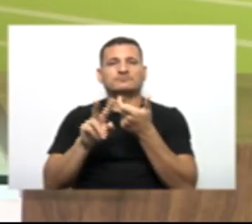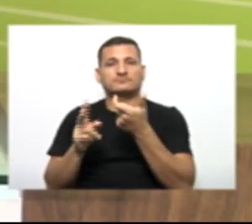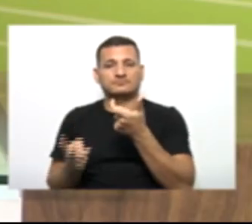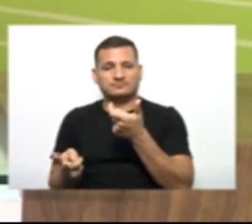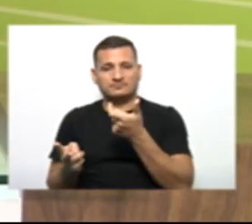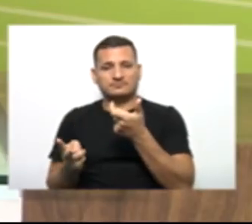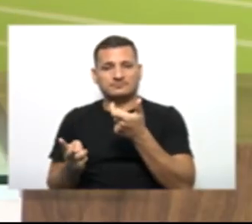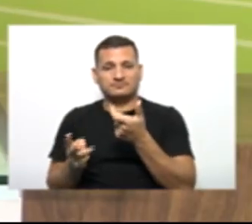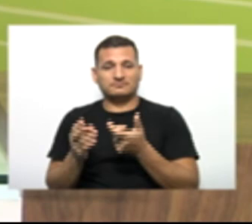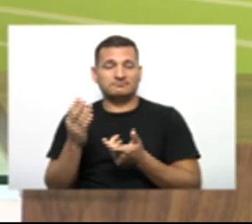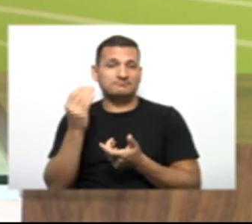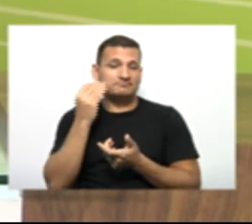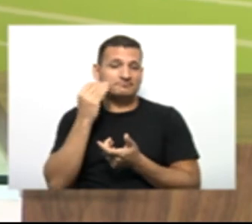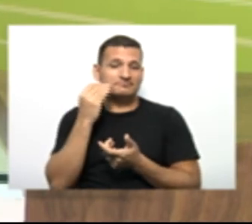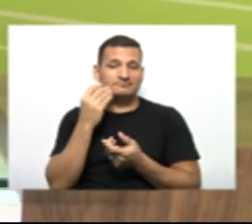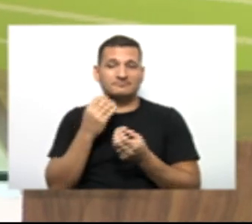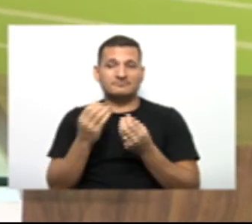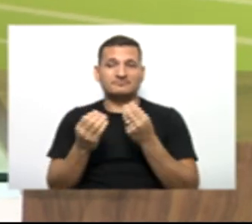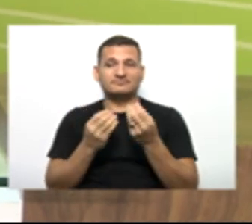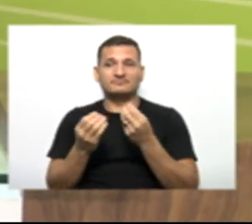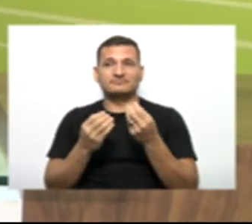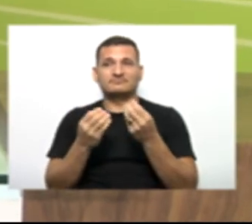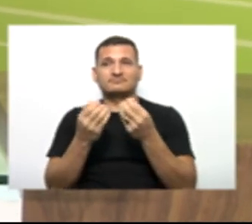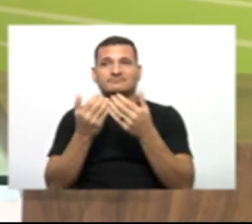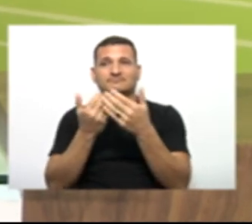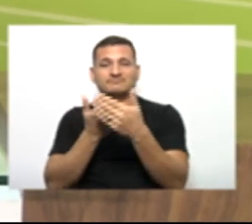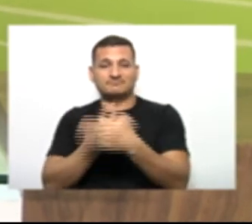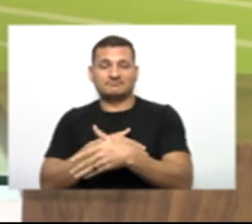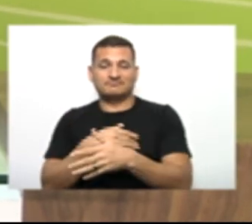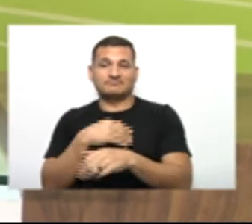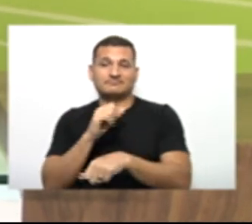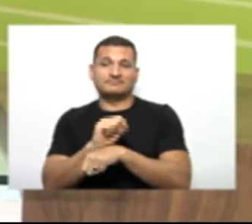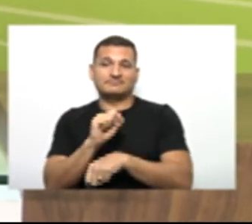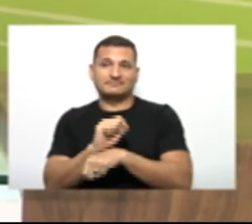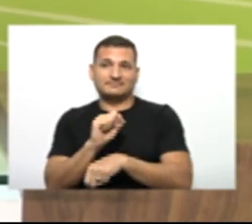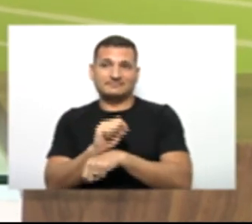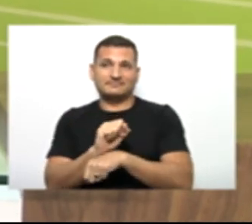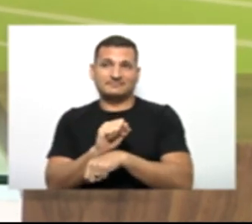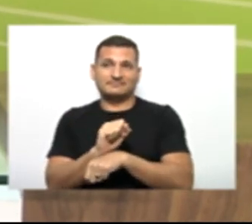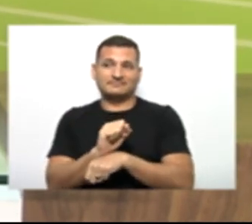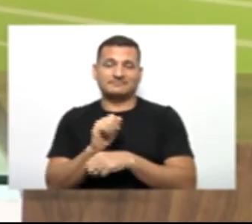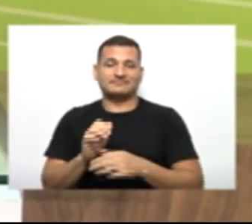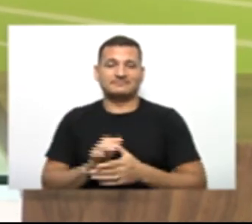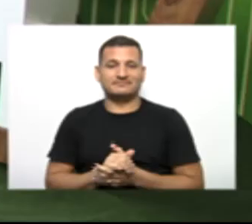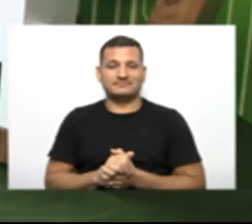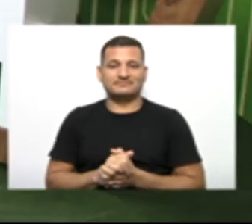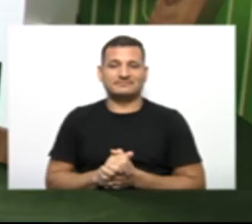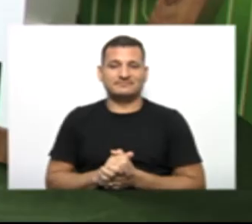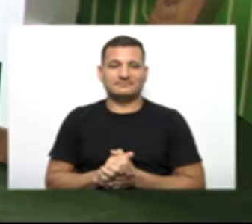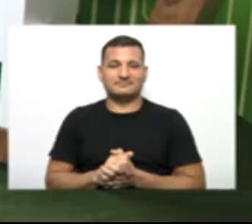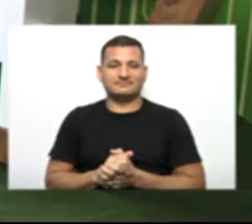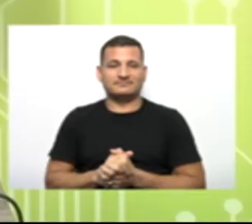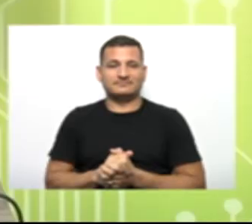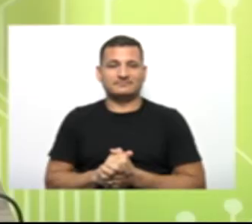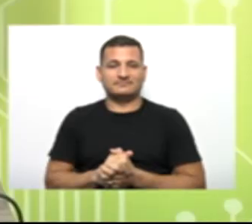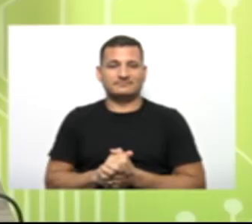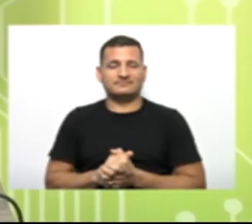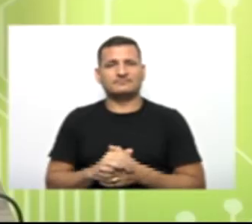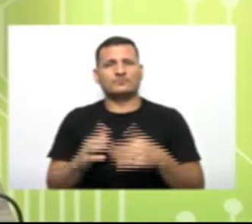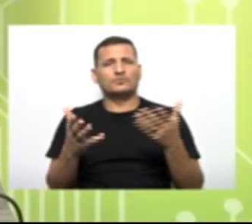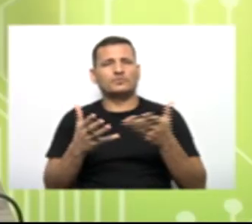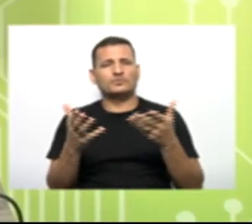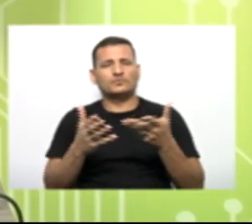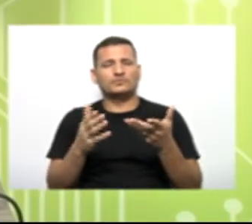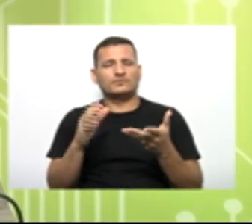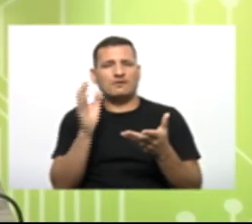E vamos ver como que vão sair na prova, né? Estamos aqui esperando. Beleza. Ó, pessoal, a gente está um pouco corrido